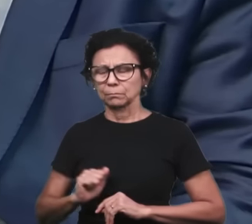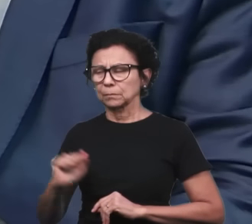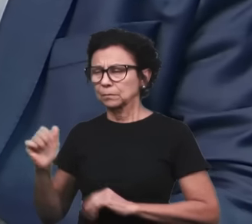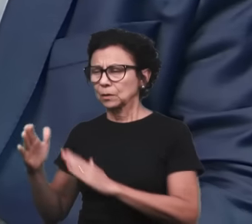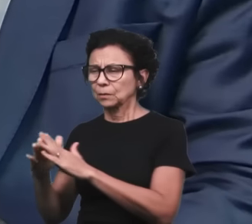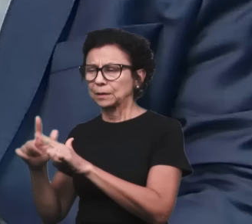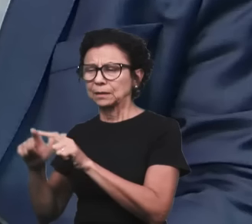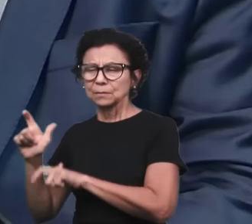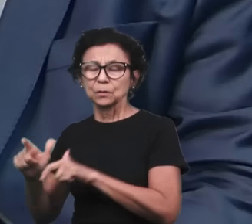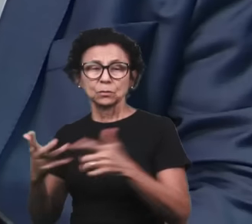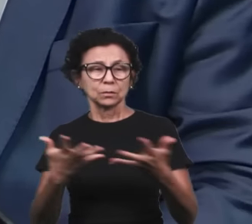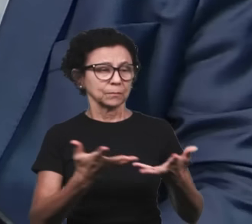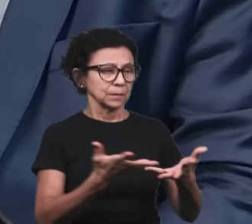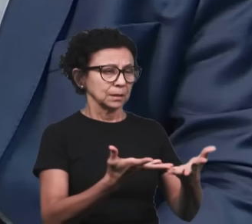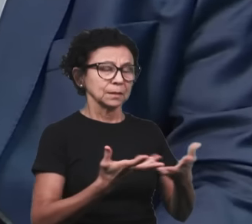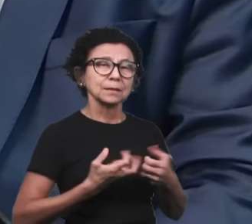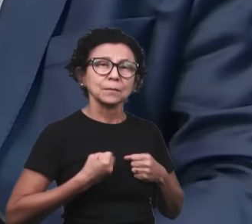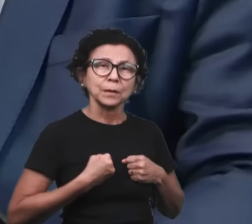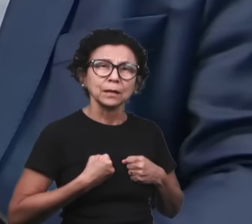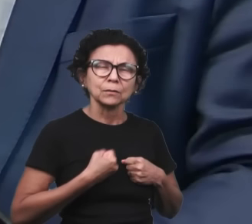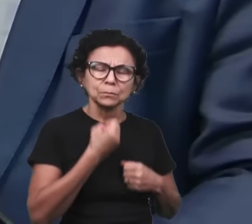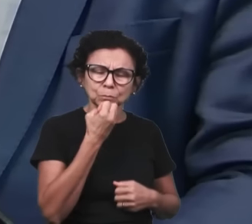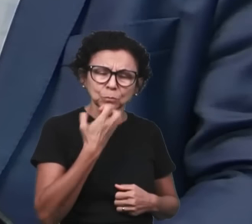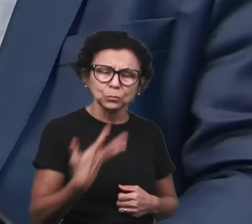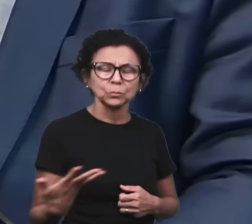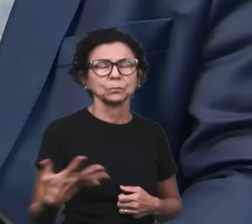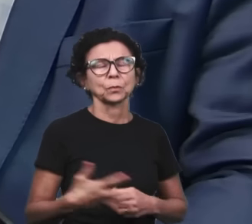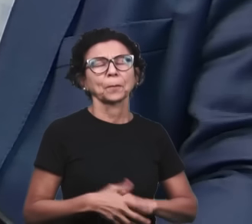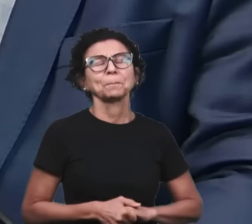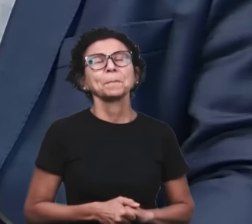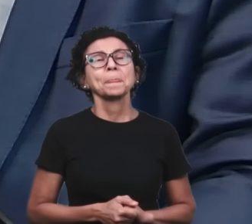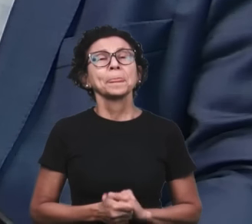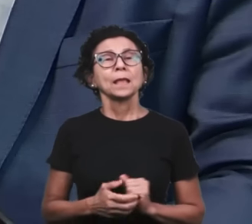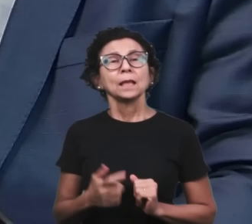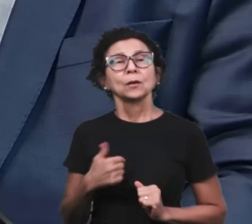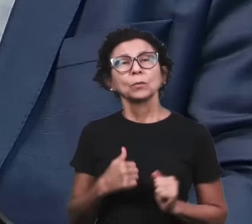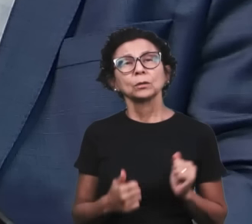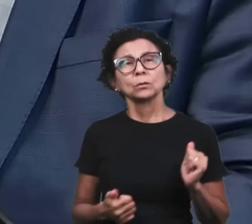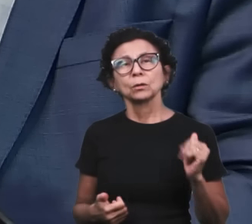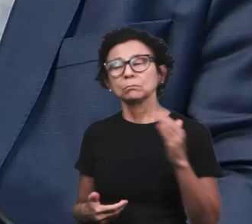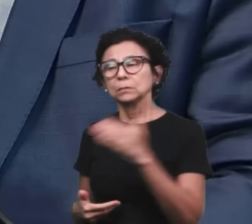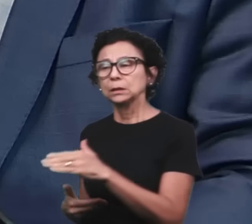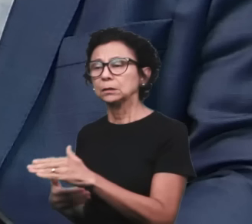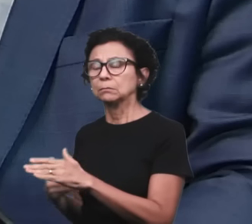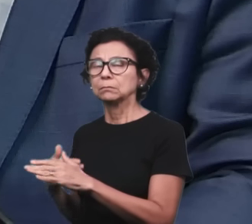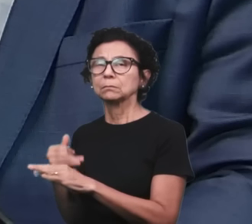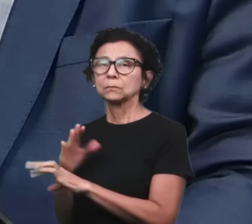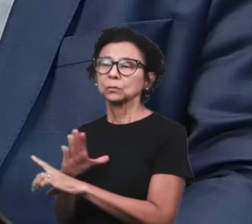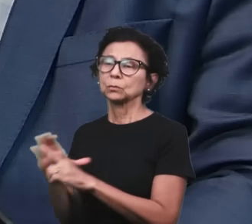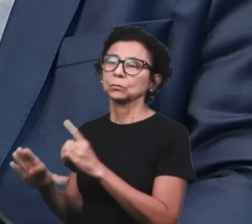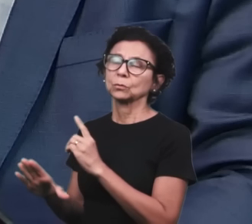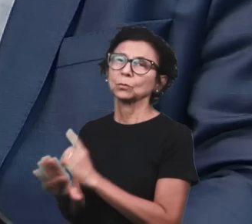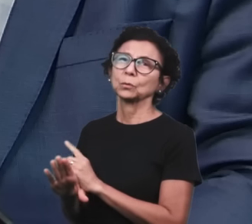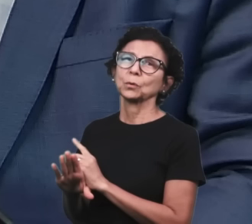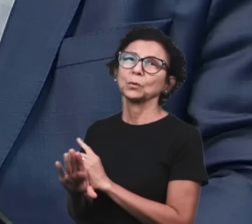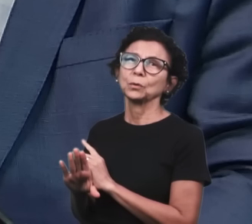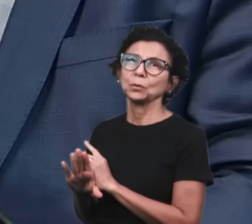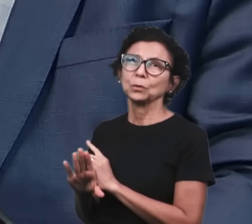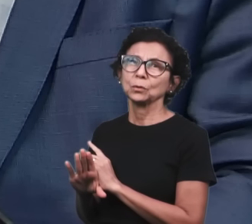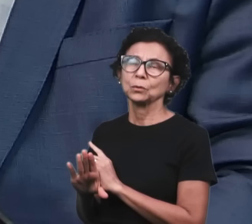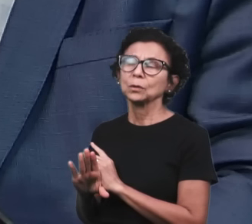especial. E toda vez que eu chegava ao culto, novo convertido, todos os irmãos da igreja